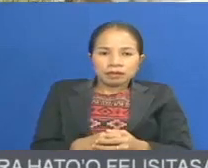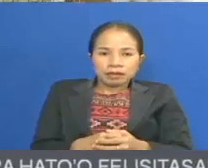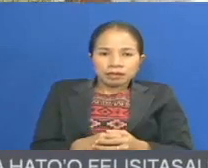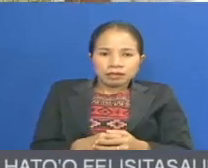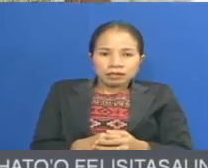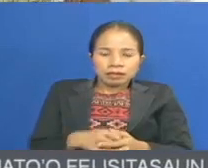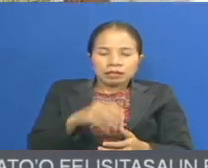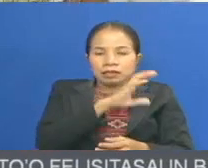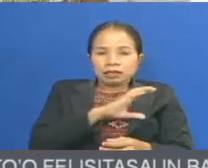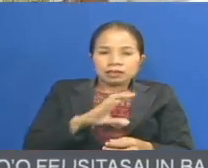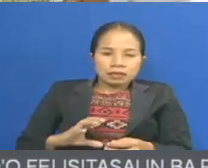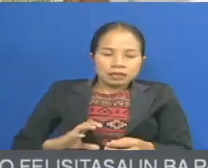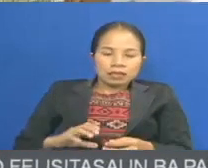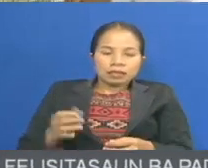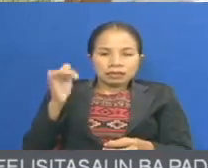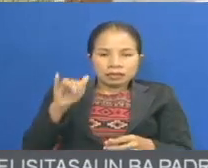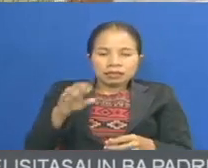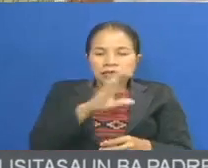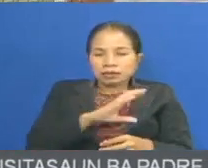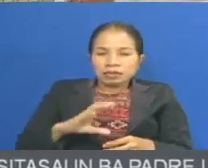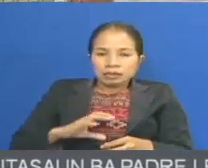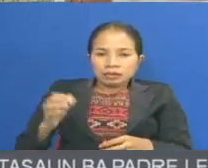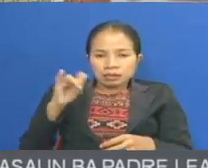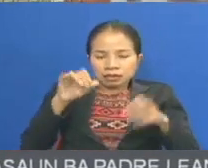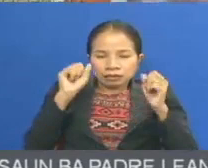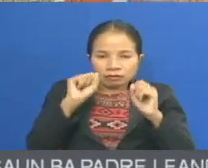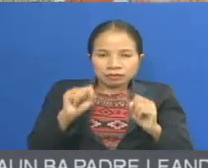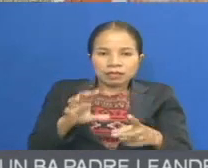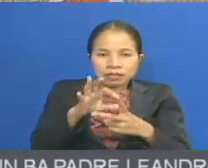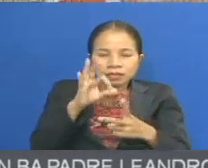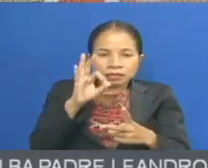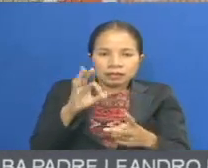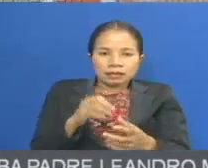ninia serane sira at ninia serane sira ni bele hetang